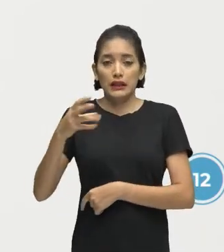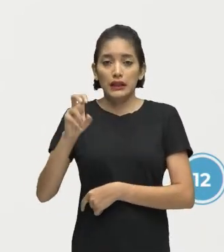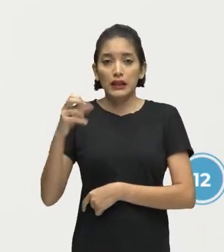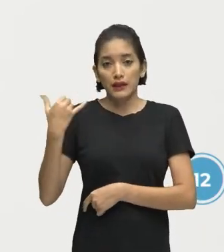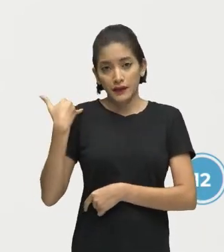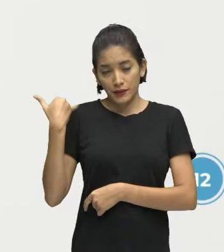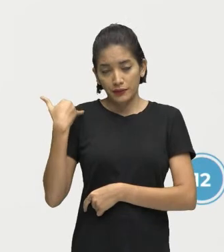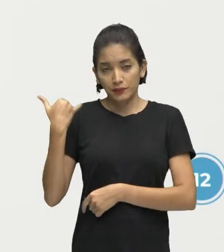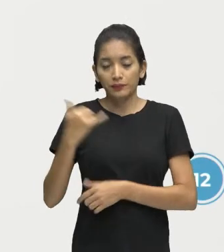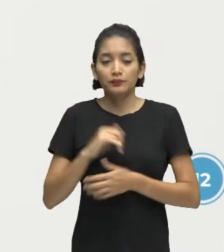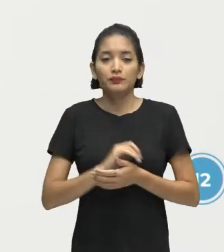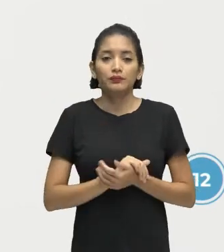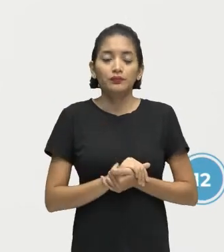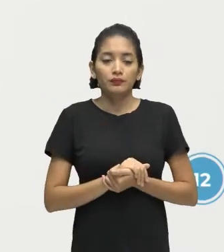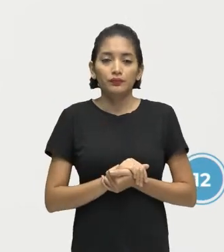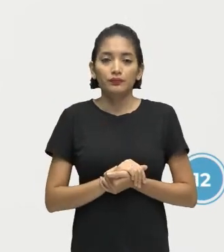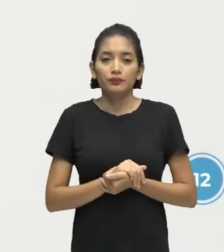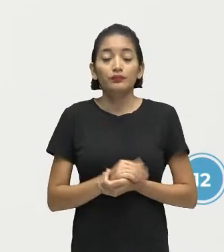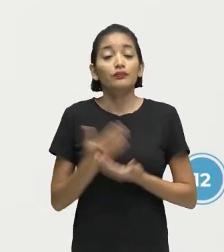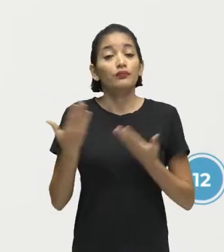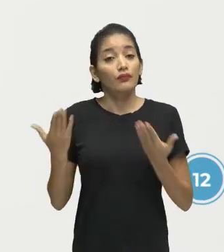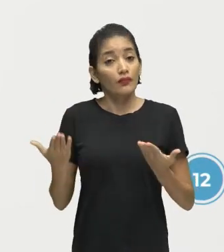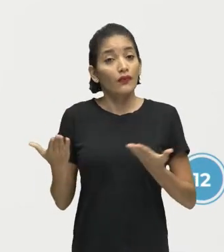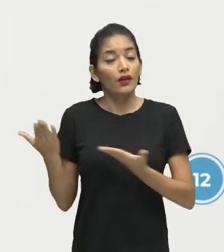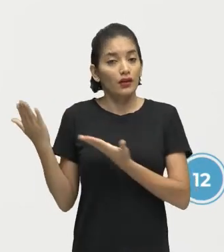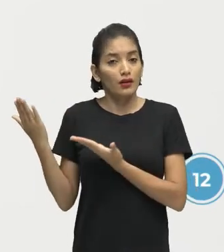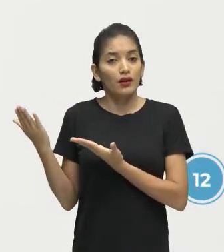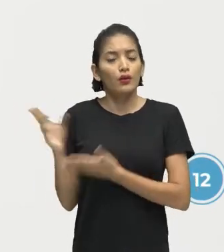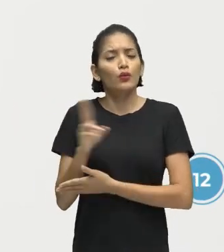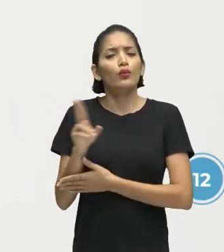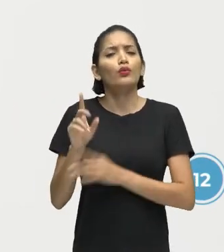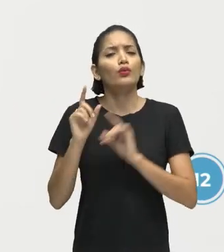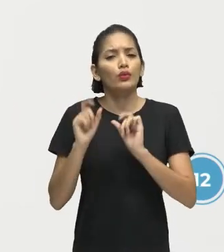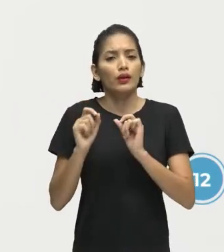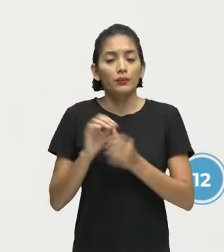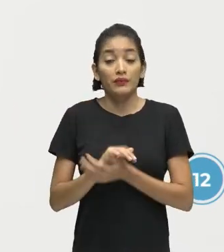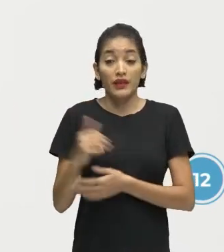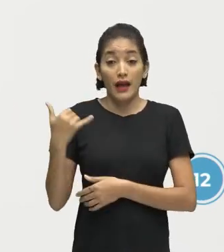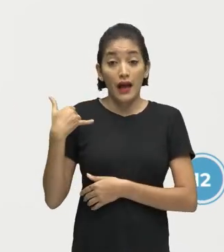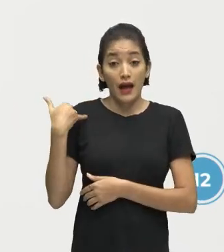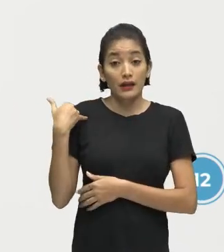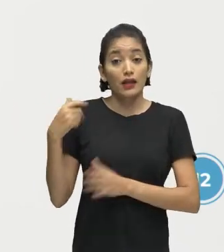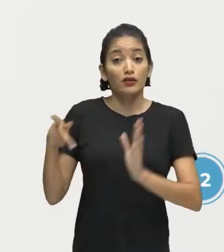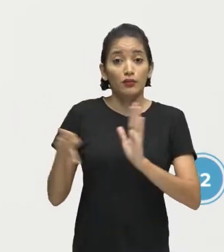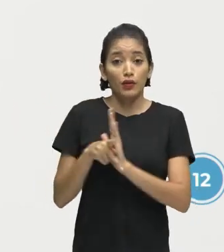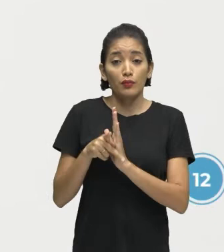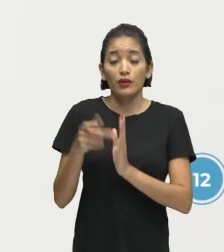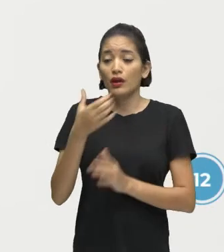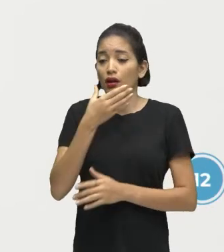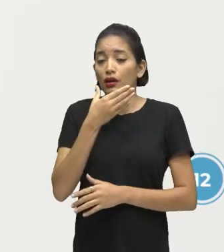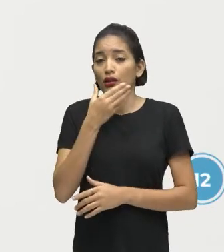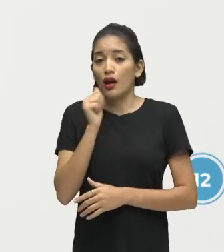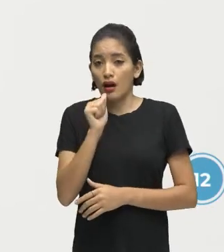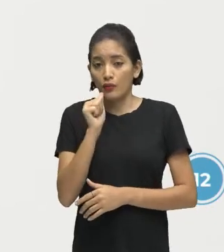anos. Aqui a gente vai nomear quem? A idade da Sônia.